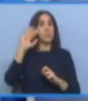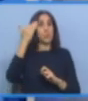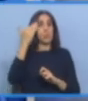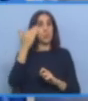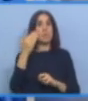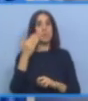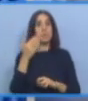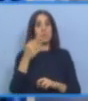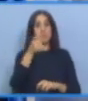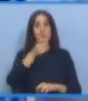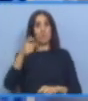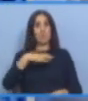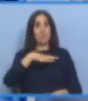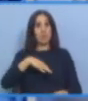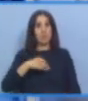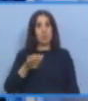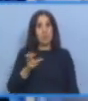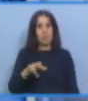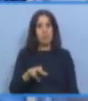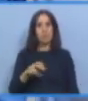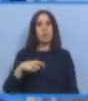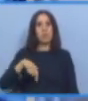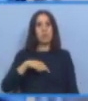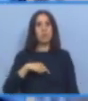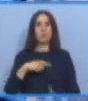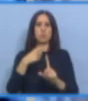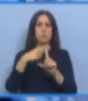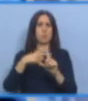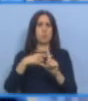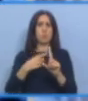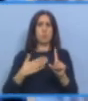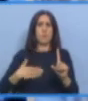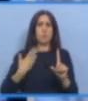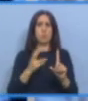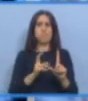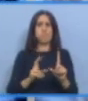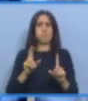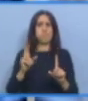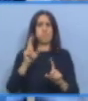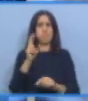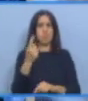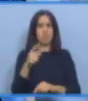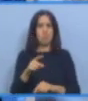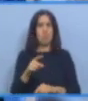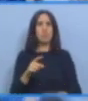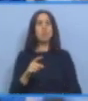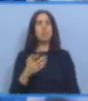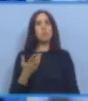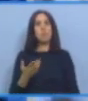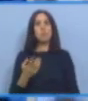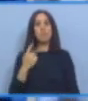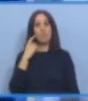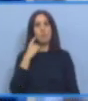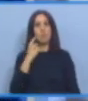humanidade enfrenta. Nós temos as temperaturas a subir, a aumentar. Desde a